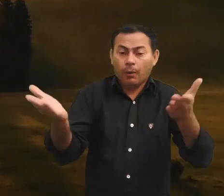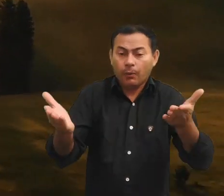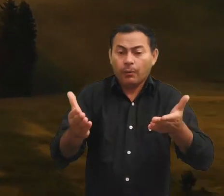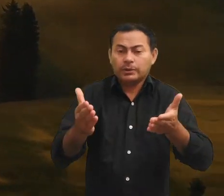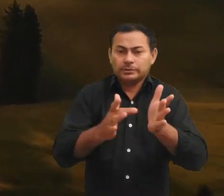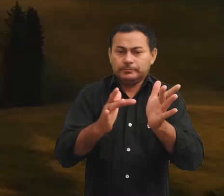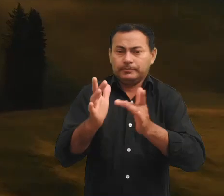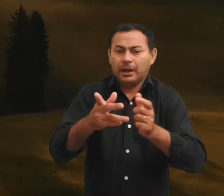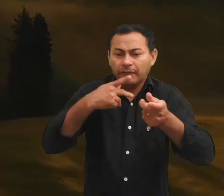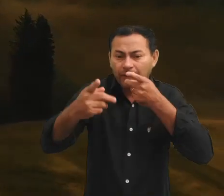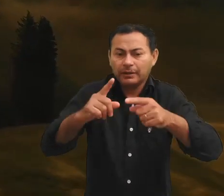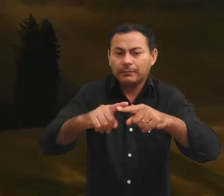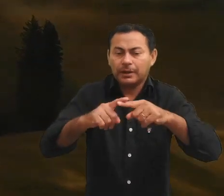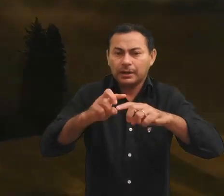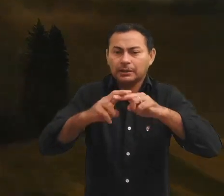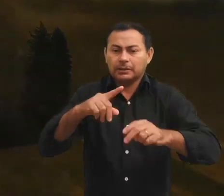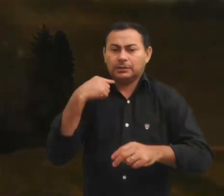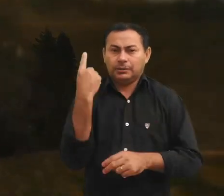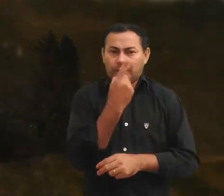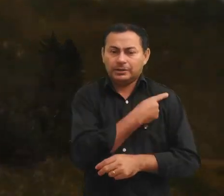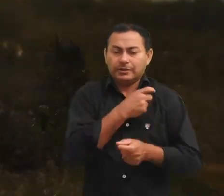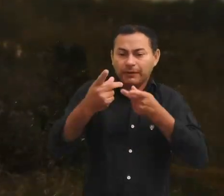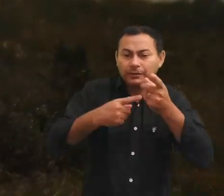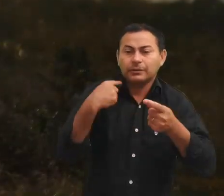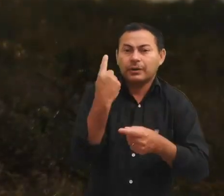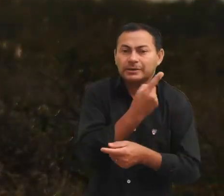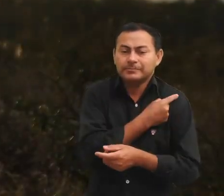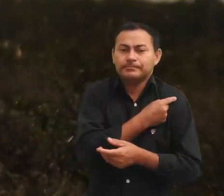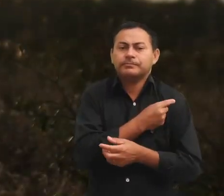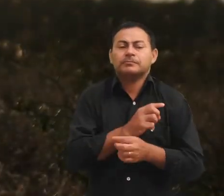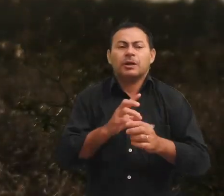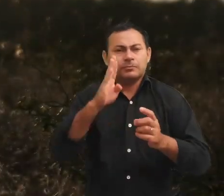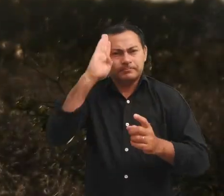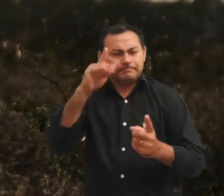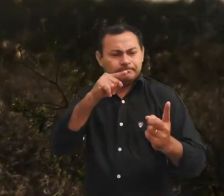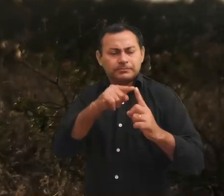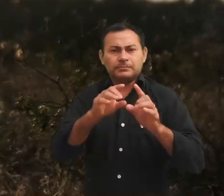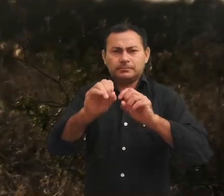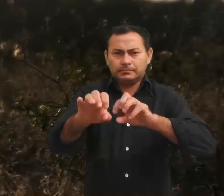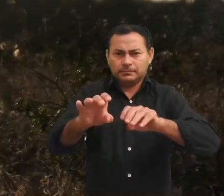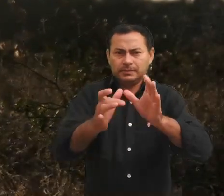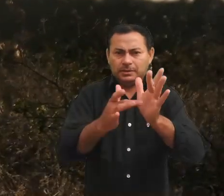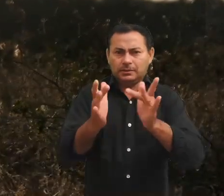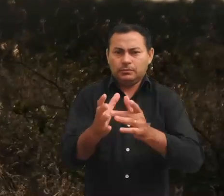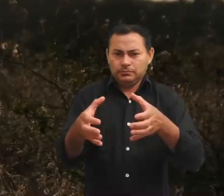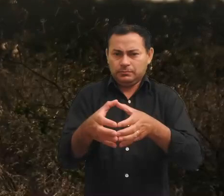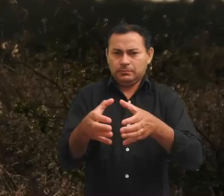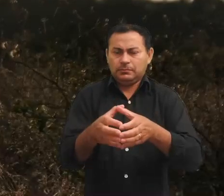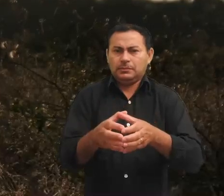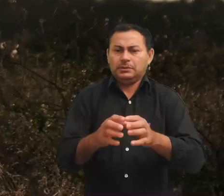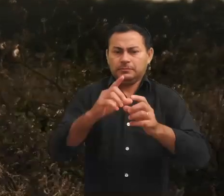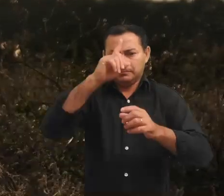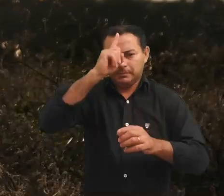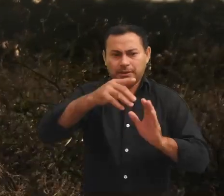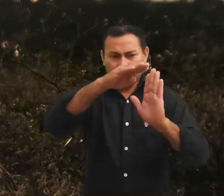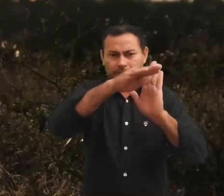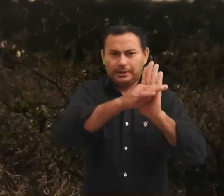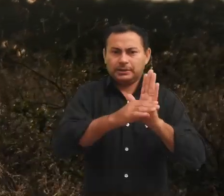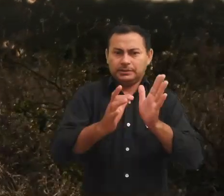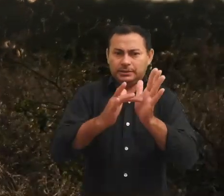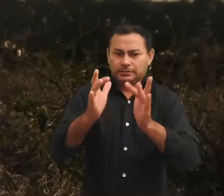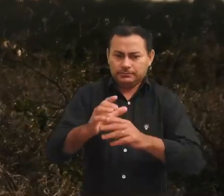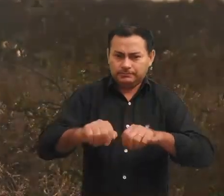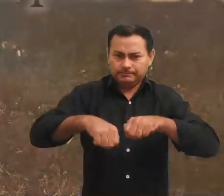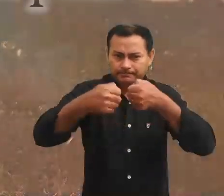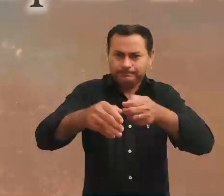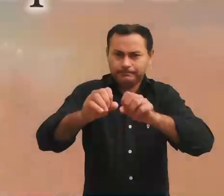Hoje, Jesus fala para o mundo através de nós. No final, a essência de tudo é que o ensino de Jesus é um conjunto de mandamentos